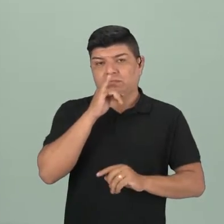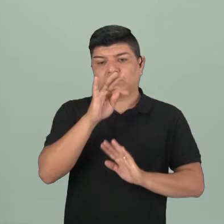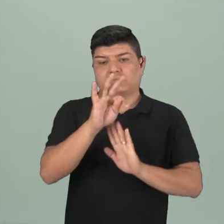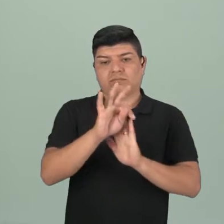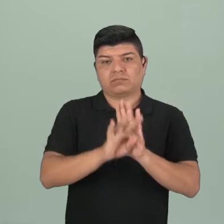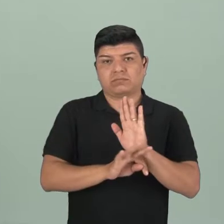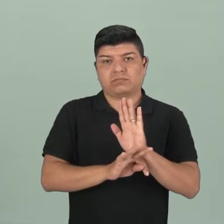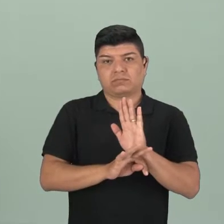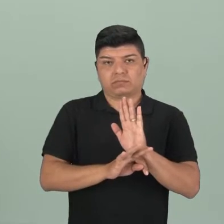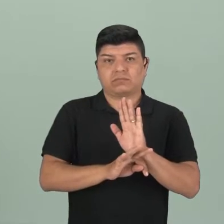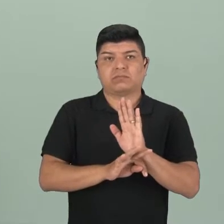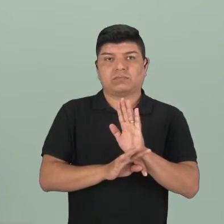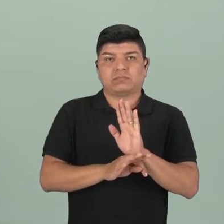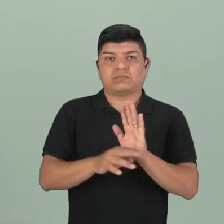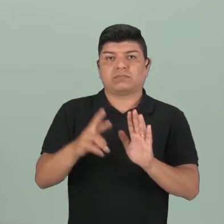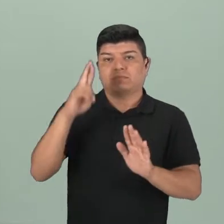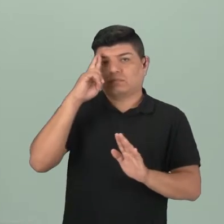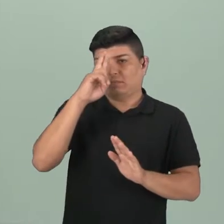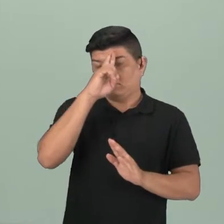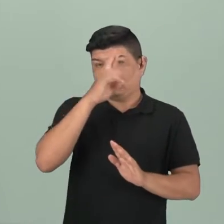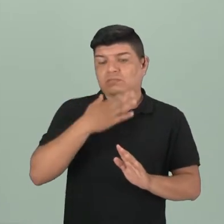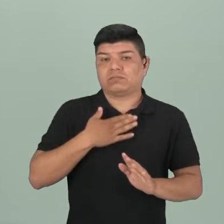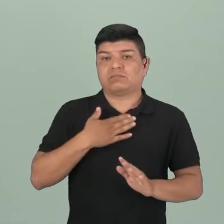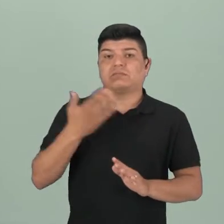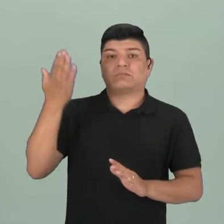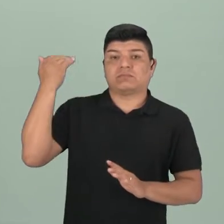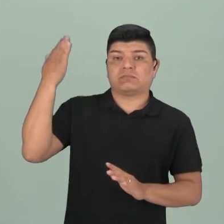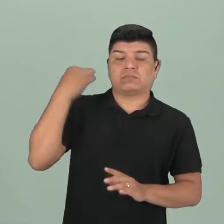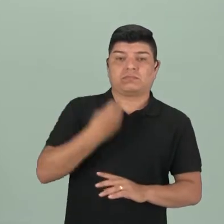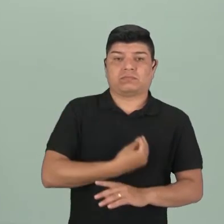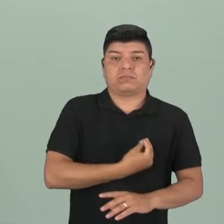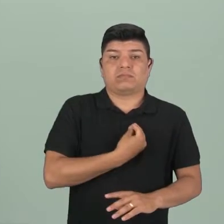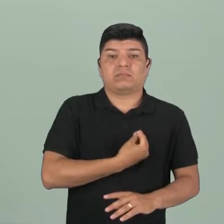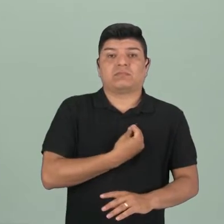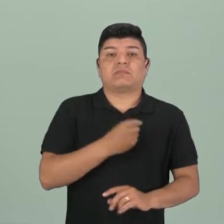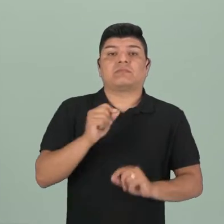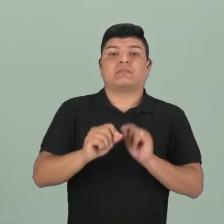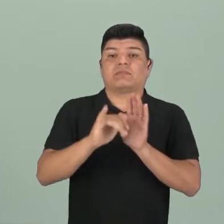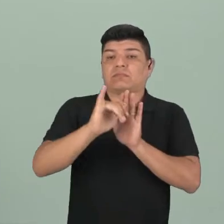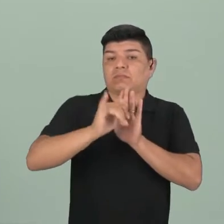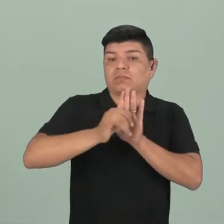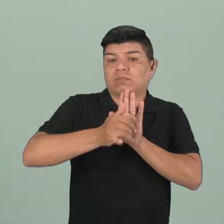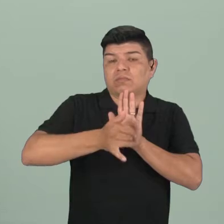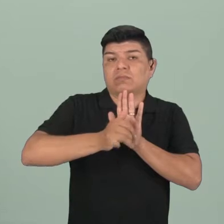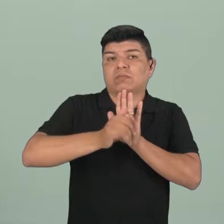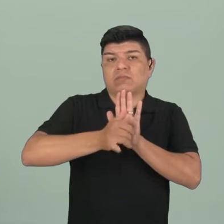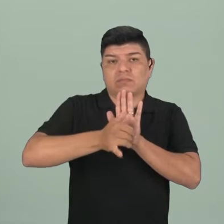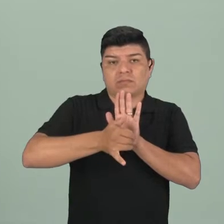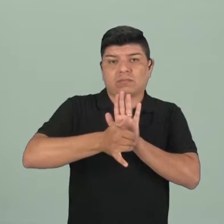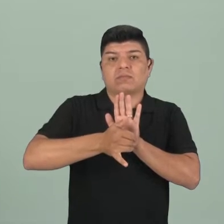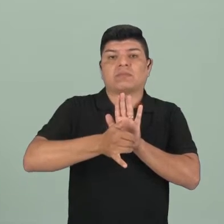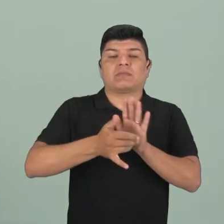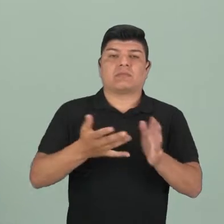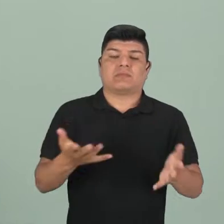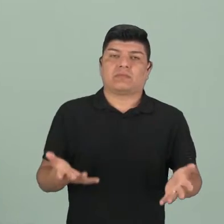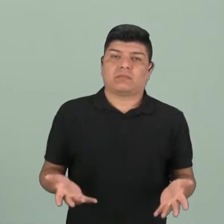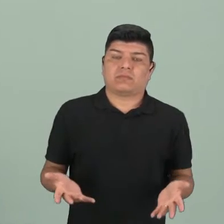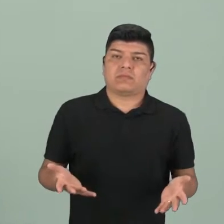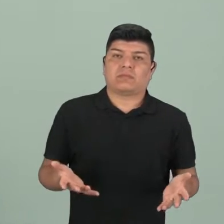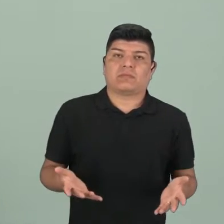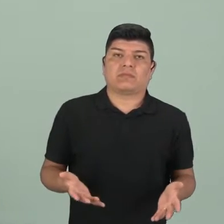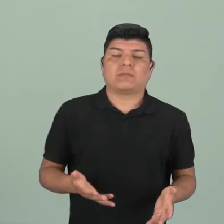né? Exemplo, quando eu estou contando a minha história, falando do meu passado, da minha vida, eu estou fazendo o quê? Narrando. Isso é o quê? Narração, narrativo,